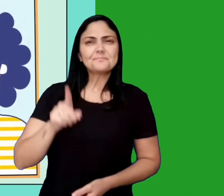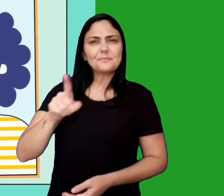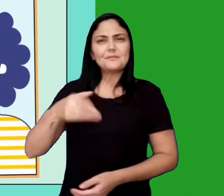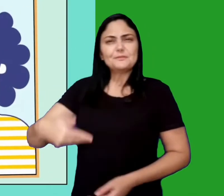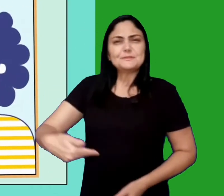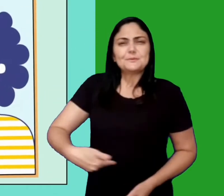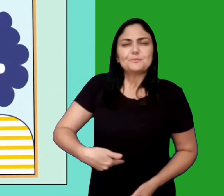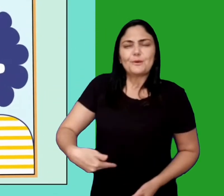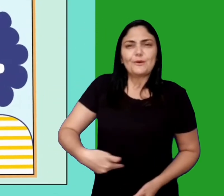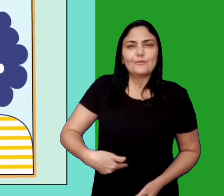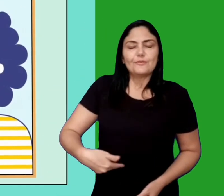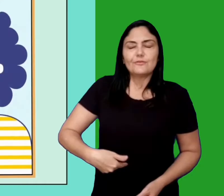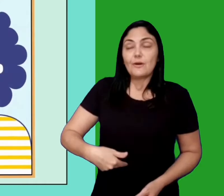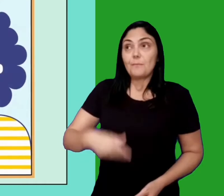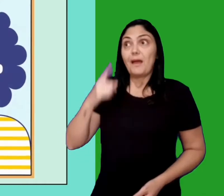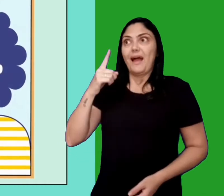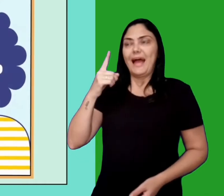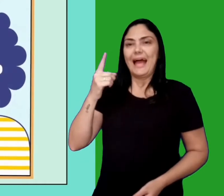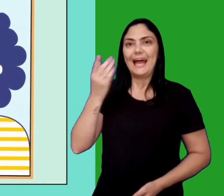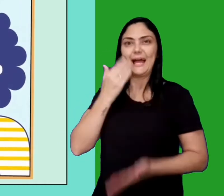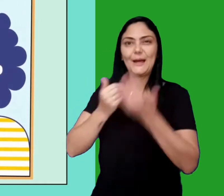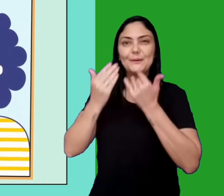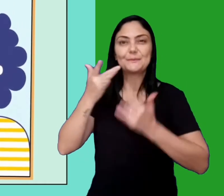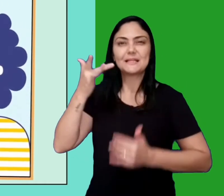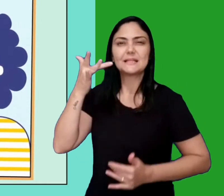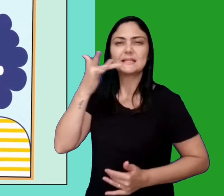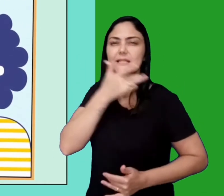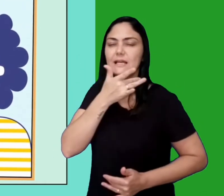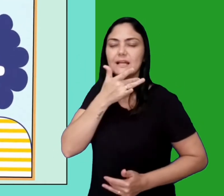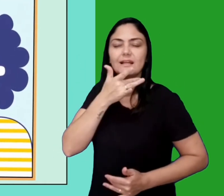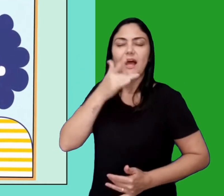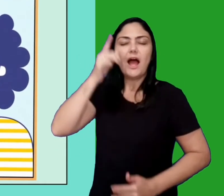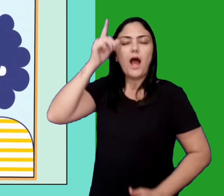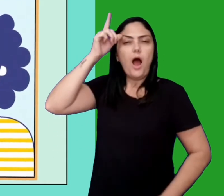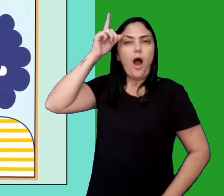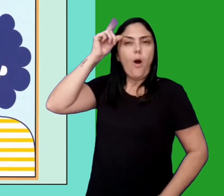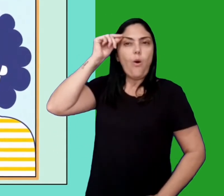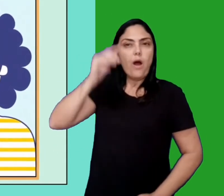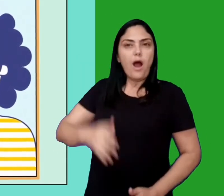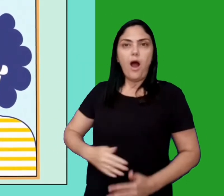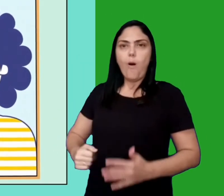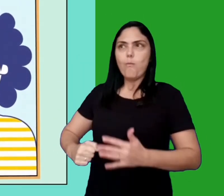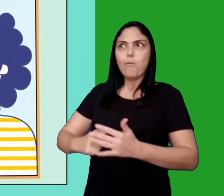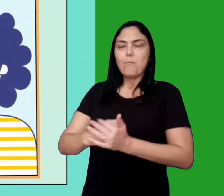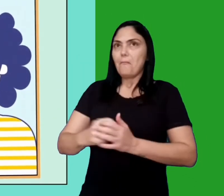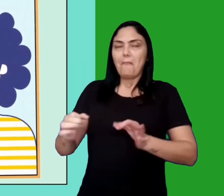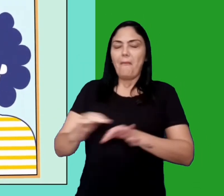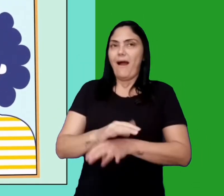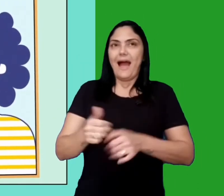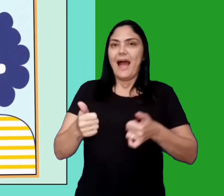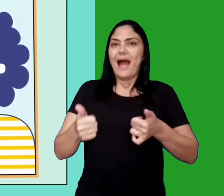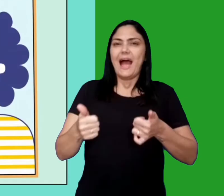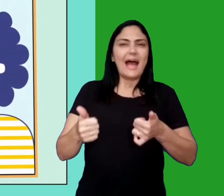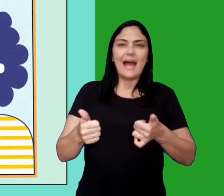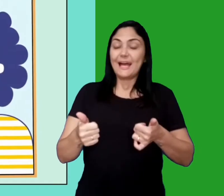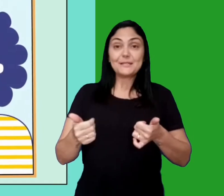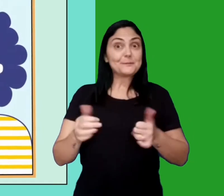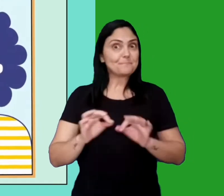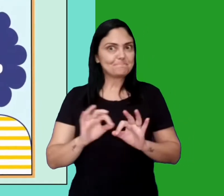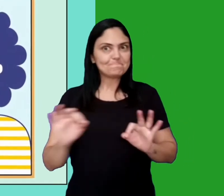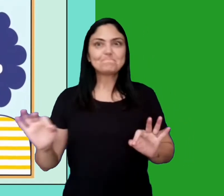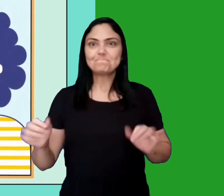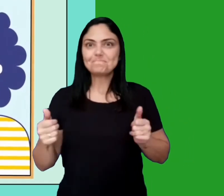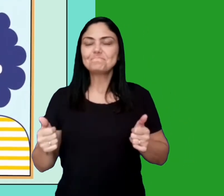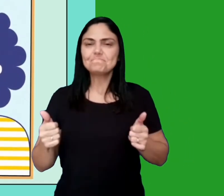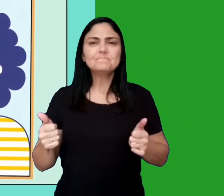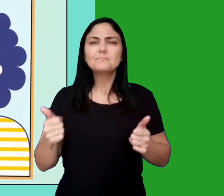Você já notou que quando estamos com muita fome e comemos aquela comida deliciosa que estávamos desejando, nos sentimos mais dispostos e prontos